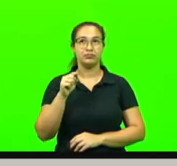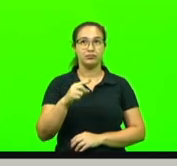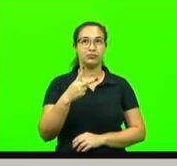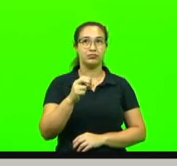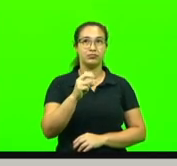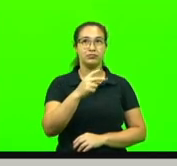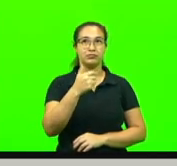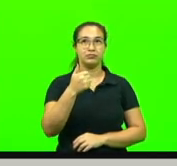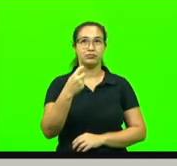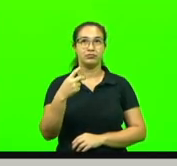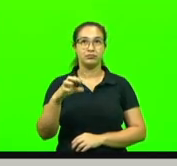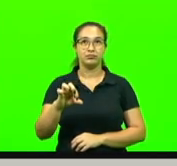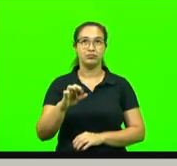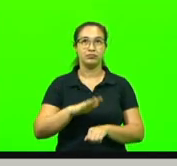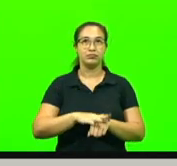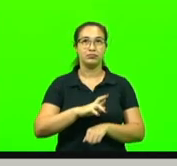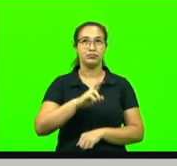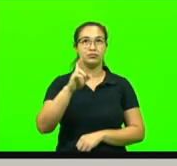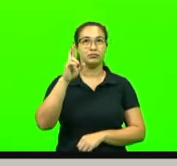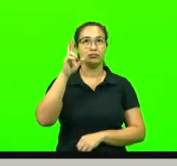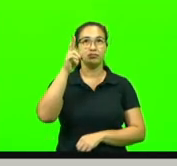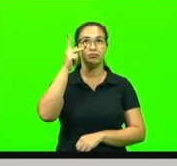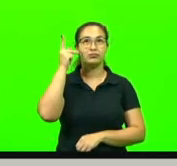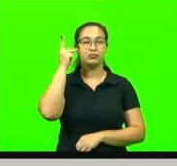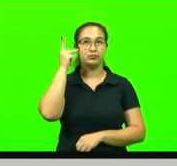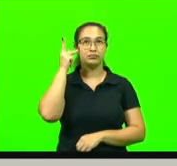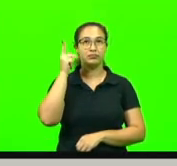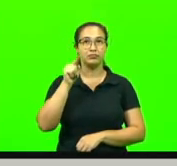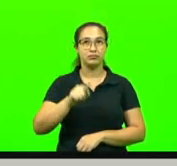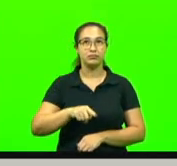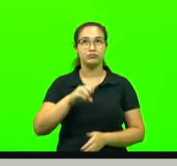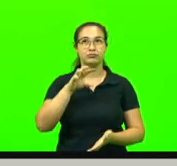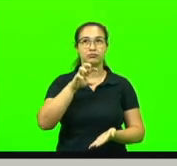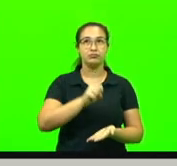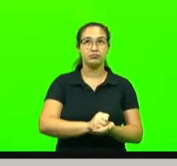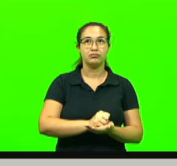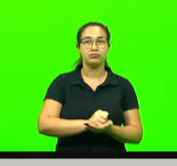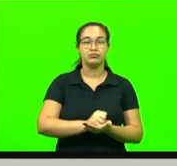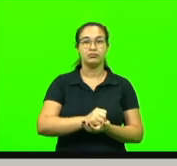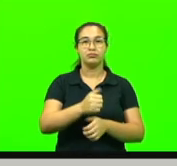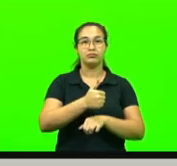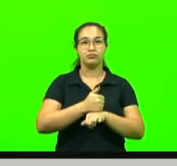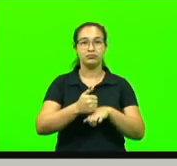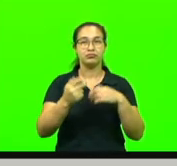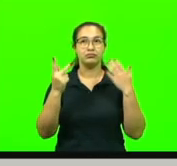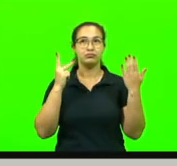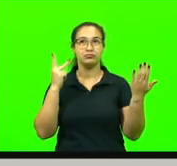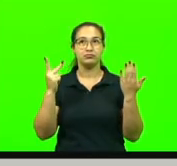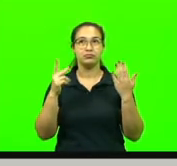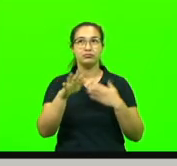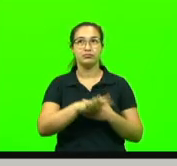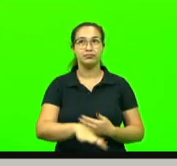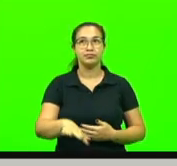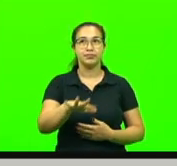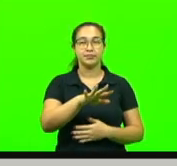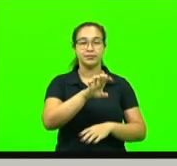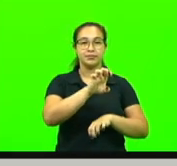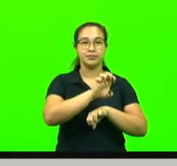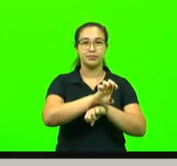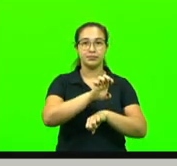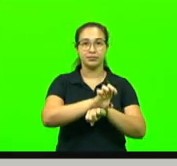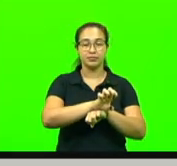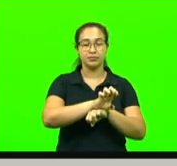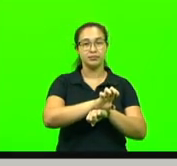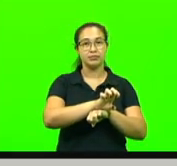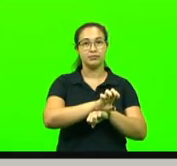133.2/2019. Autora, deputada Paulinha, dispõe sobre a contratação de profissionais da área de psicologia nas escolas